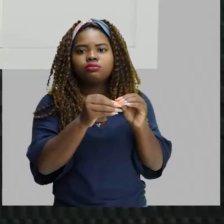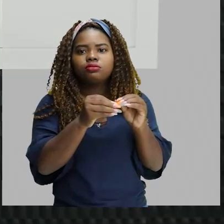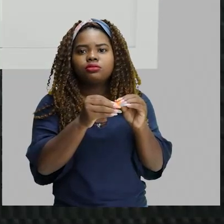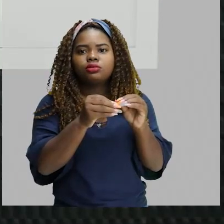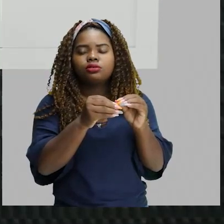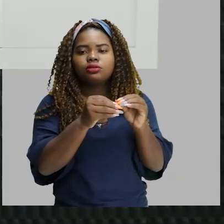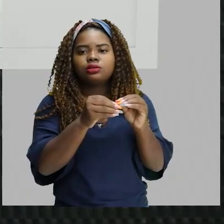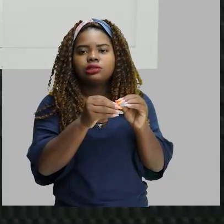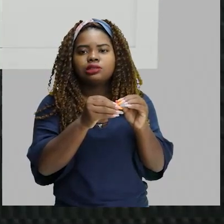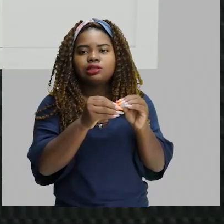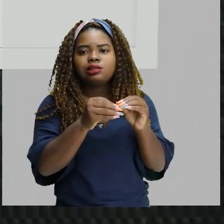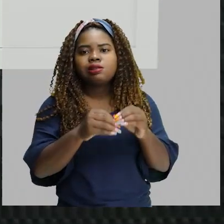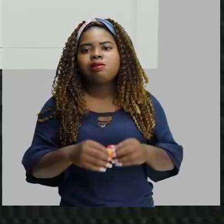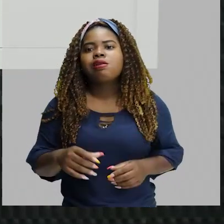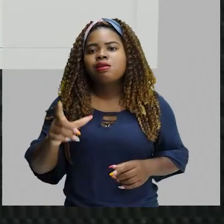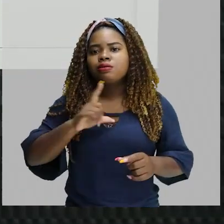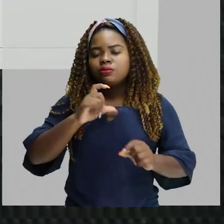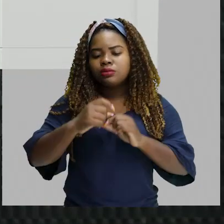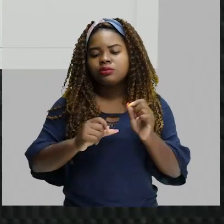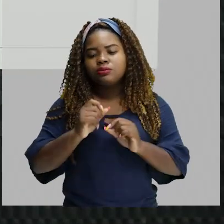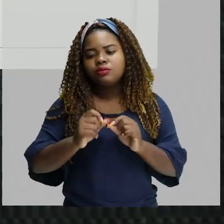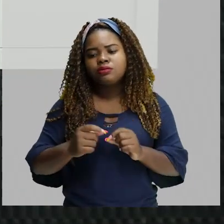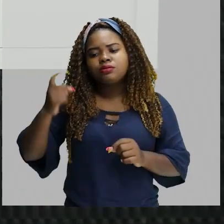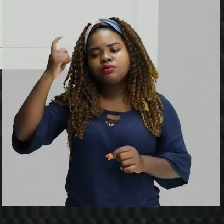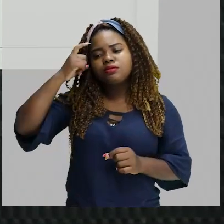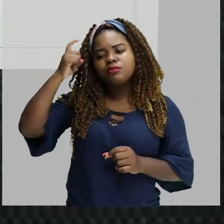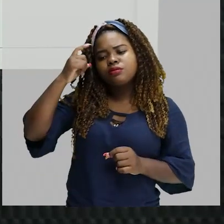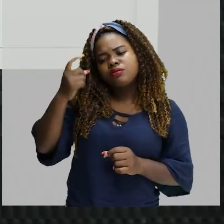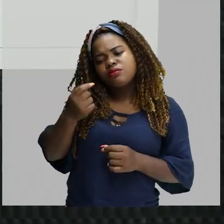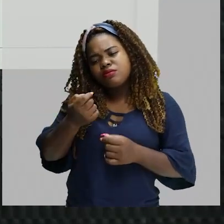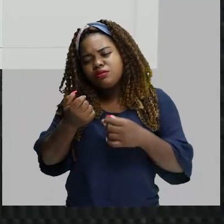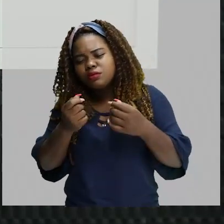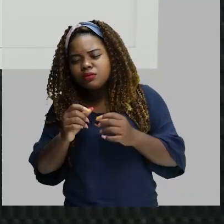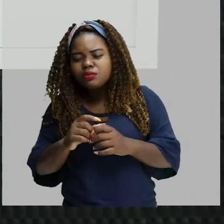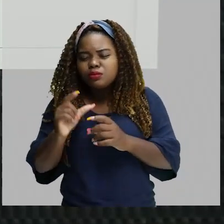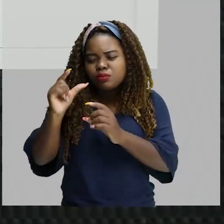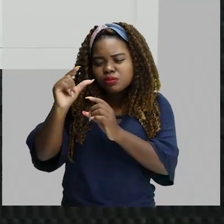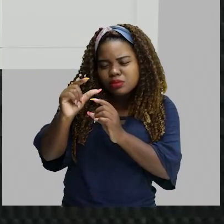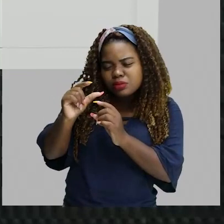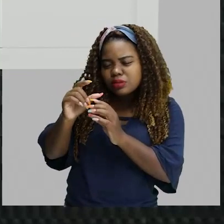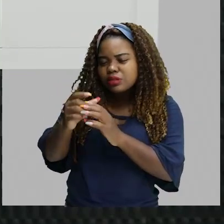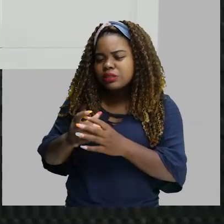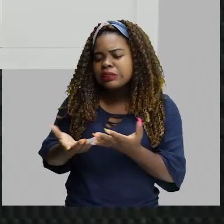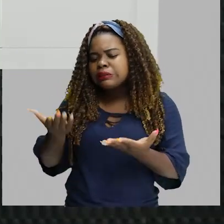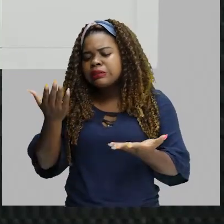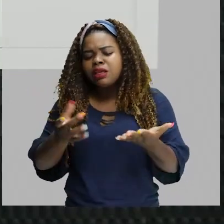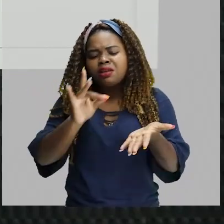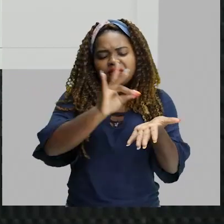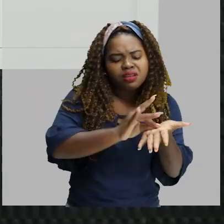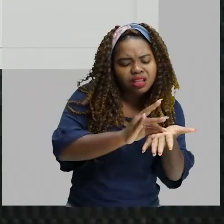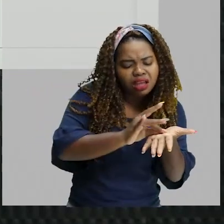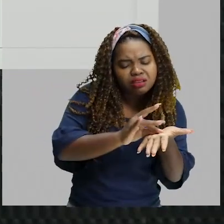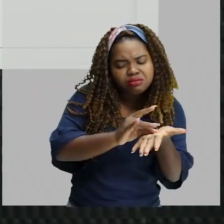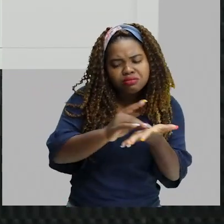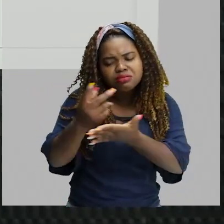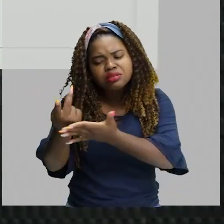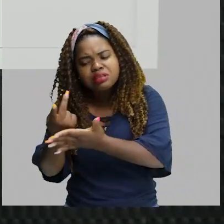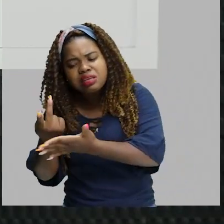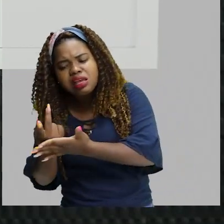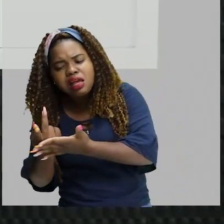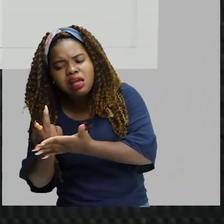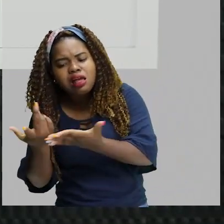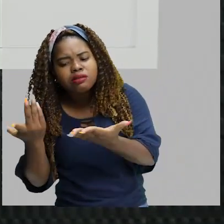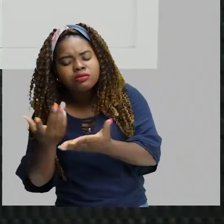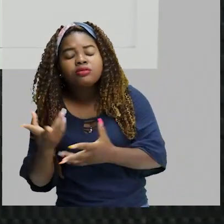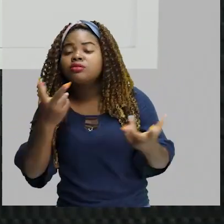minimistamente, bem nos elementos menores, com as questões de estabelecer de verdade ou falsidade destes elementos. Você vai perceber